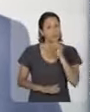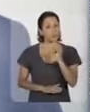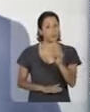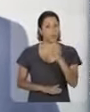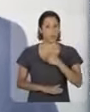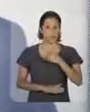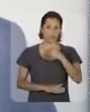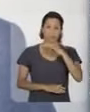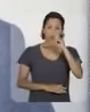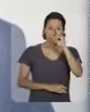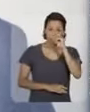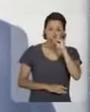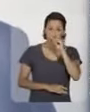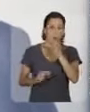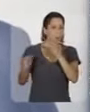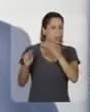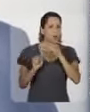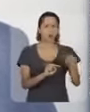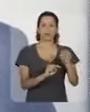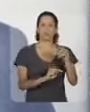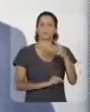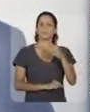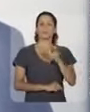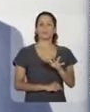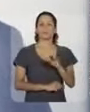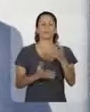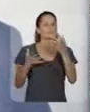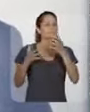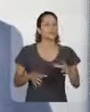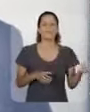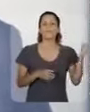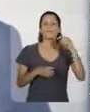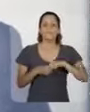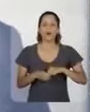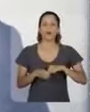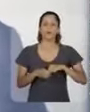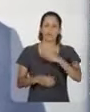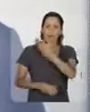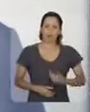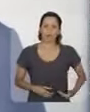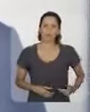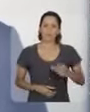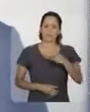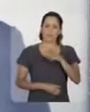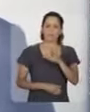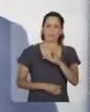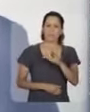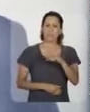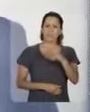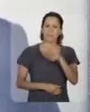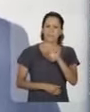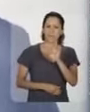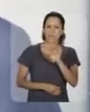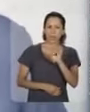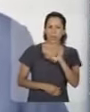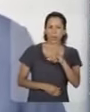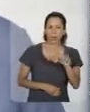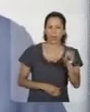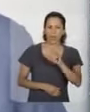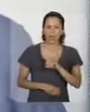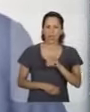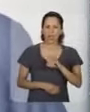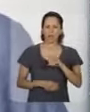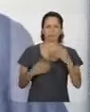e Geraldo Alckmin somos contra o PT. Não queremos de volta o partido do Petrolão, dos escândalos,